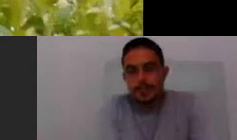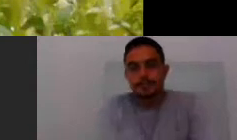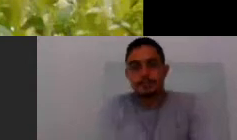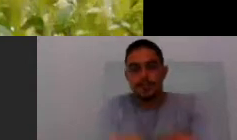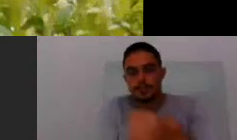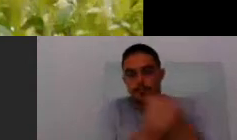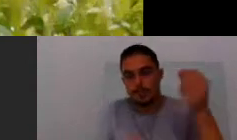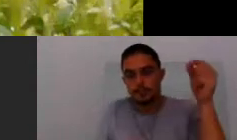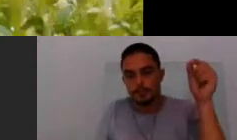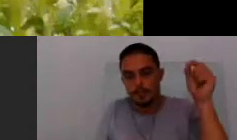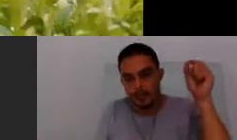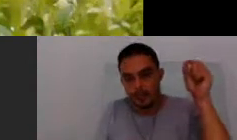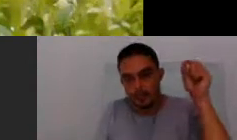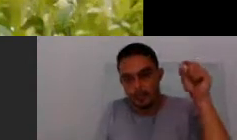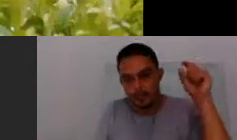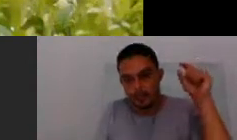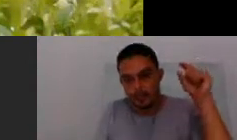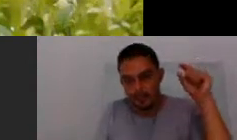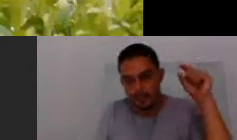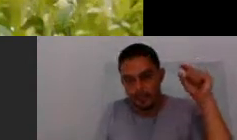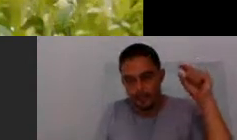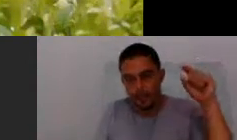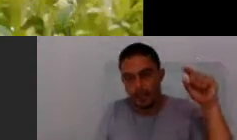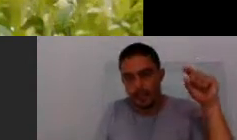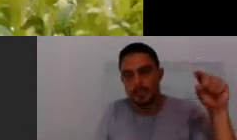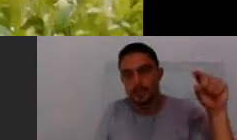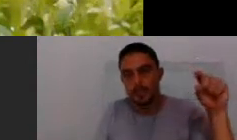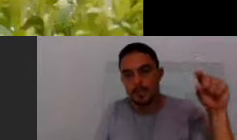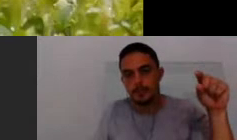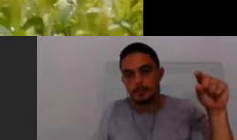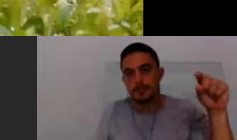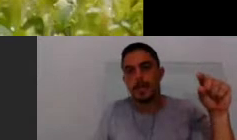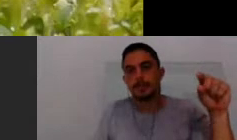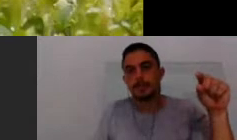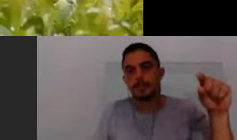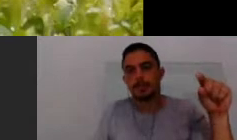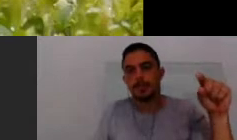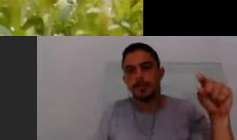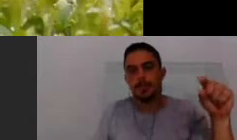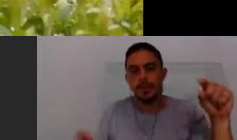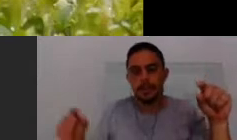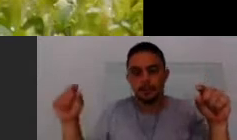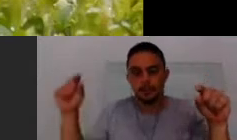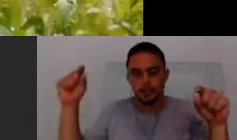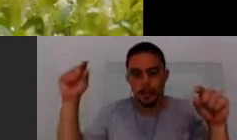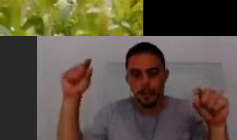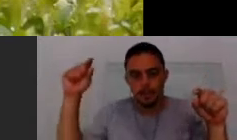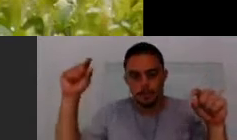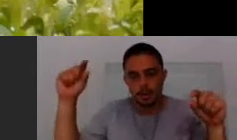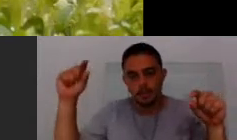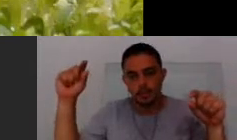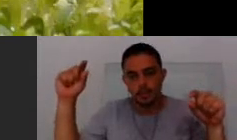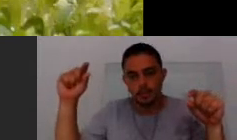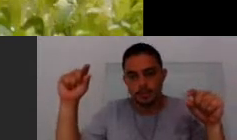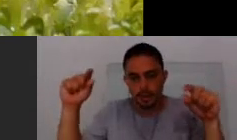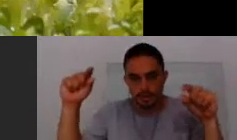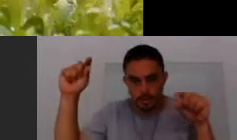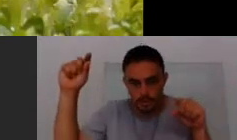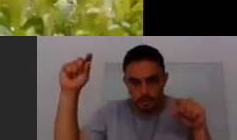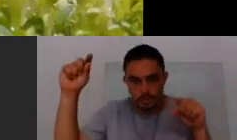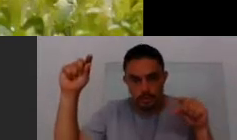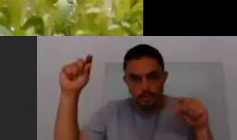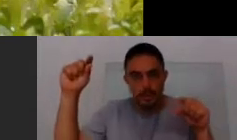gente fala isso, ou seja, eu tenho um potencial de infiltrar 10 milímetros de água por hora e eu estou jogando 12